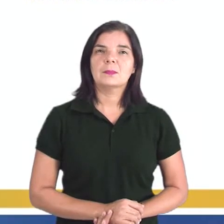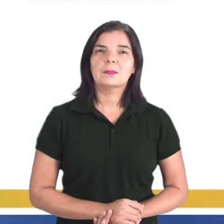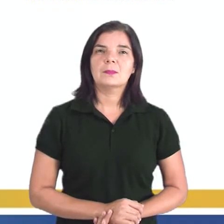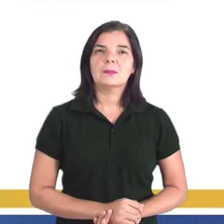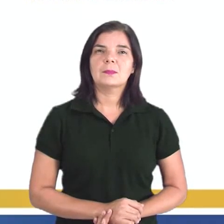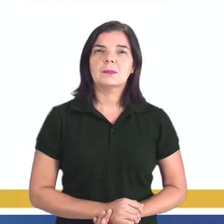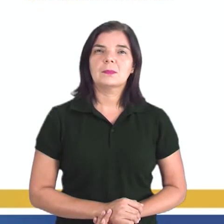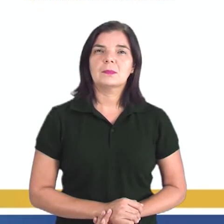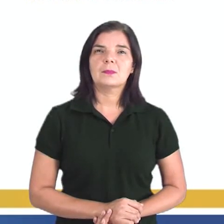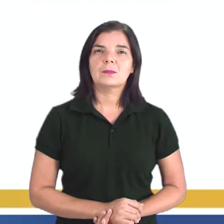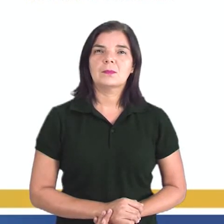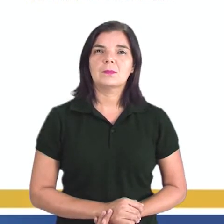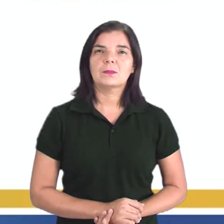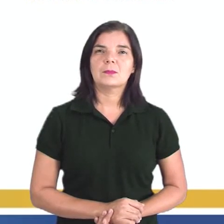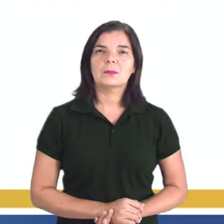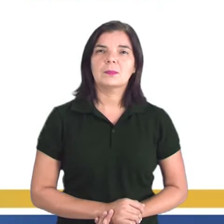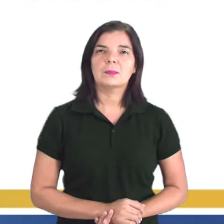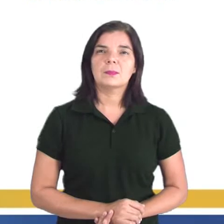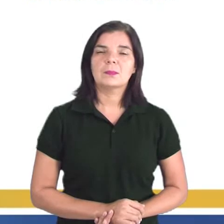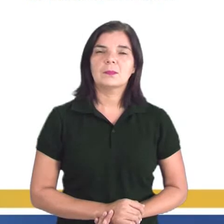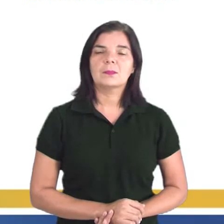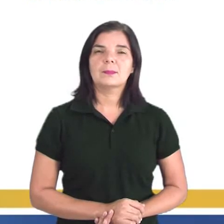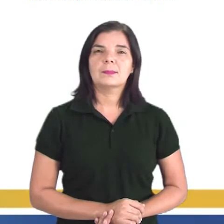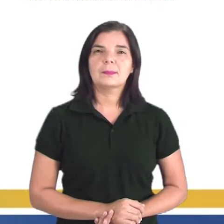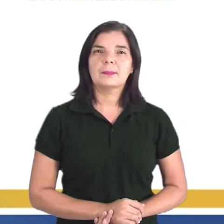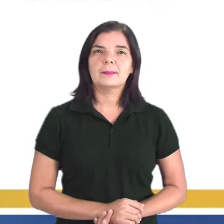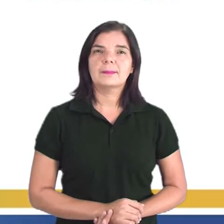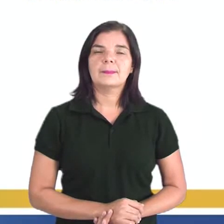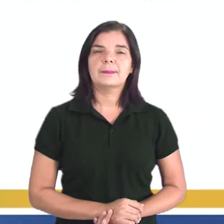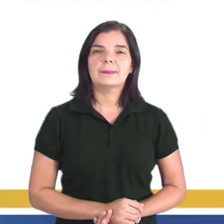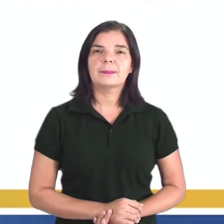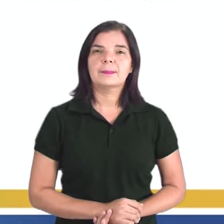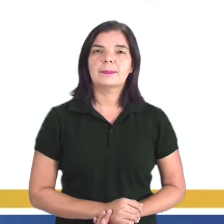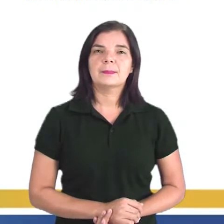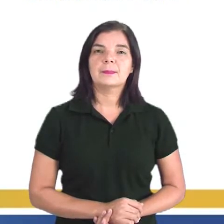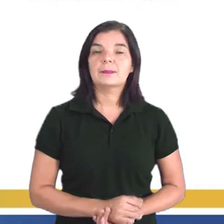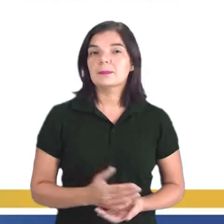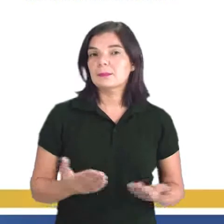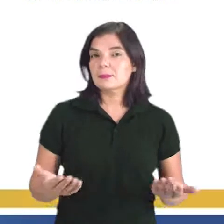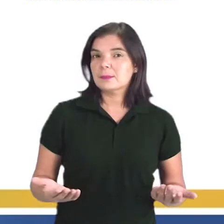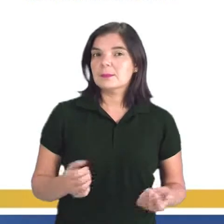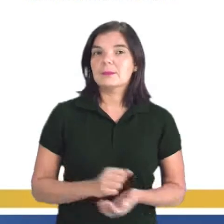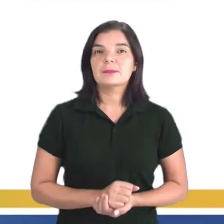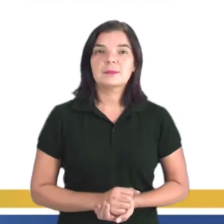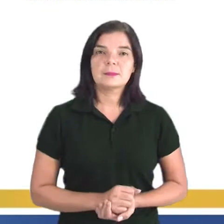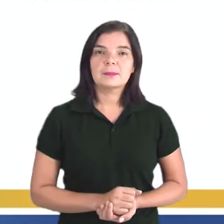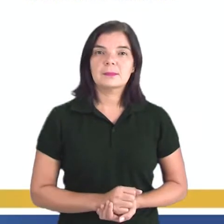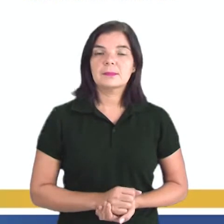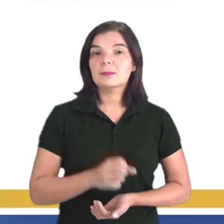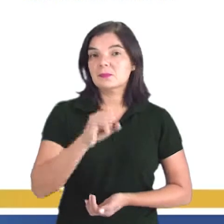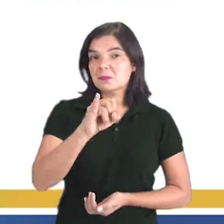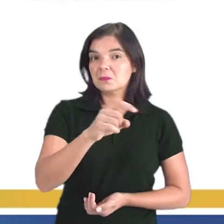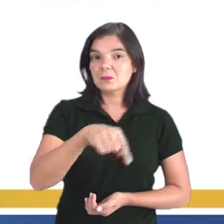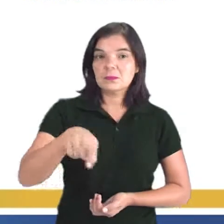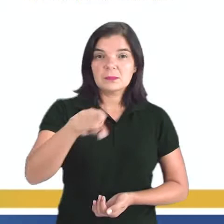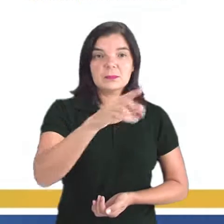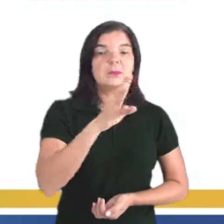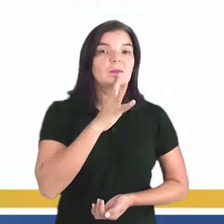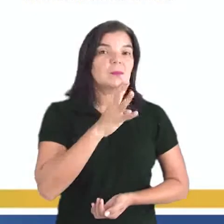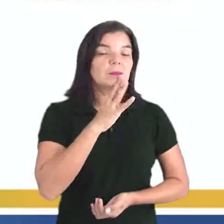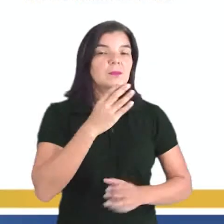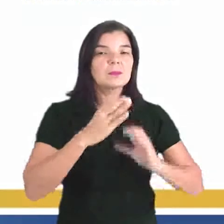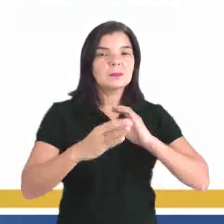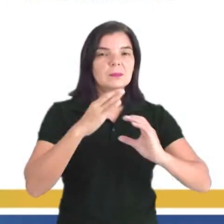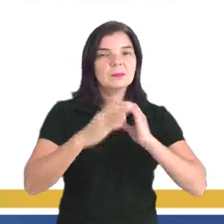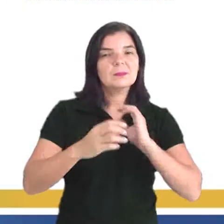Your love is like a shadow on me all of the time. E aí, pessoal? Se algum de vocês aí conhece a música,